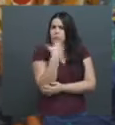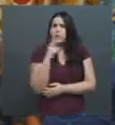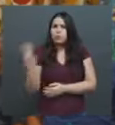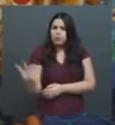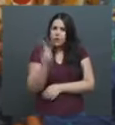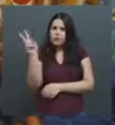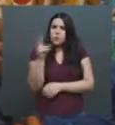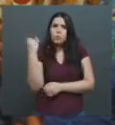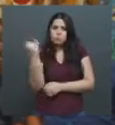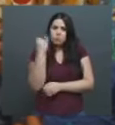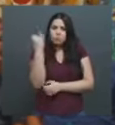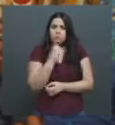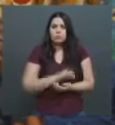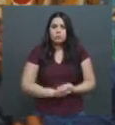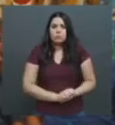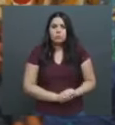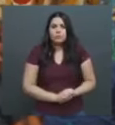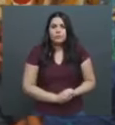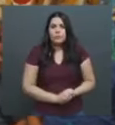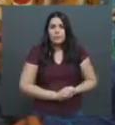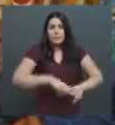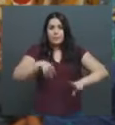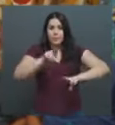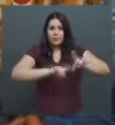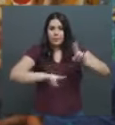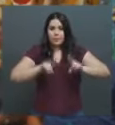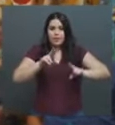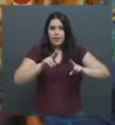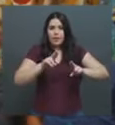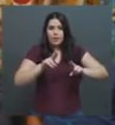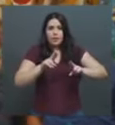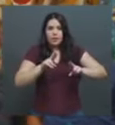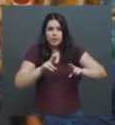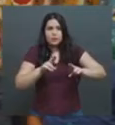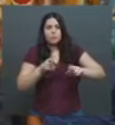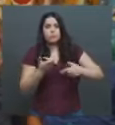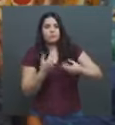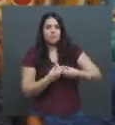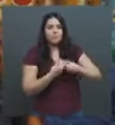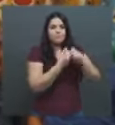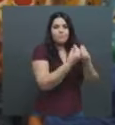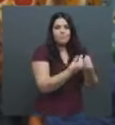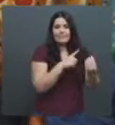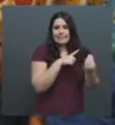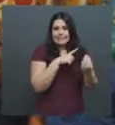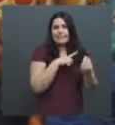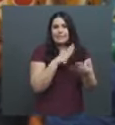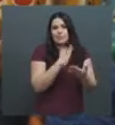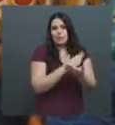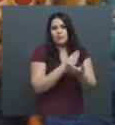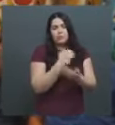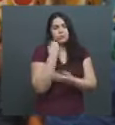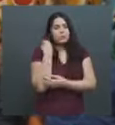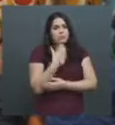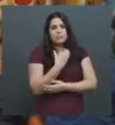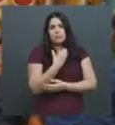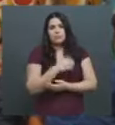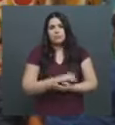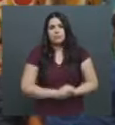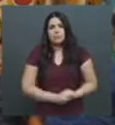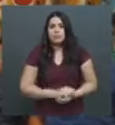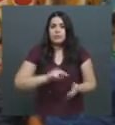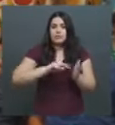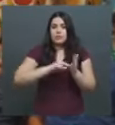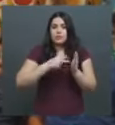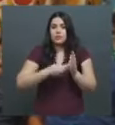muito interesse. E a universidade sendo depositária dessa coleção, isso nos honra muito, porque significa que